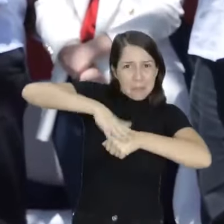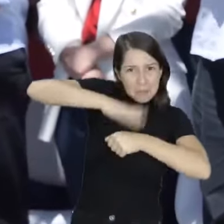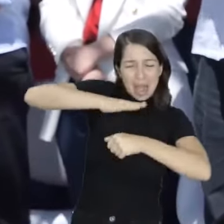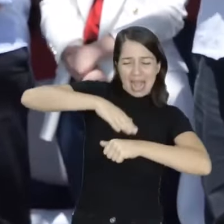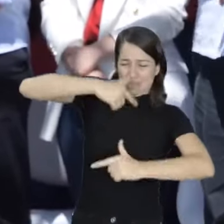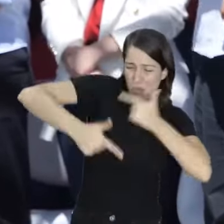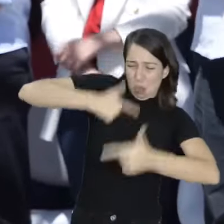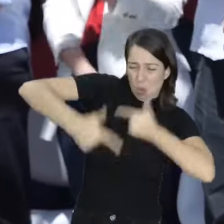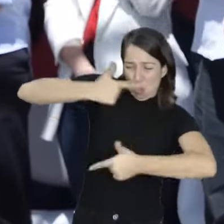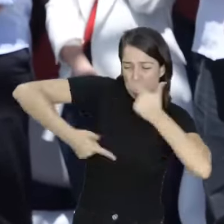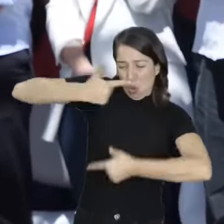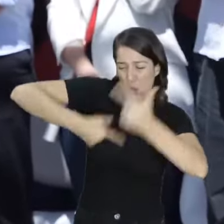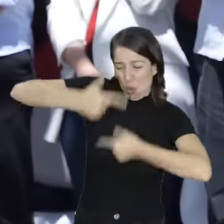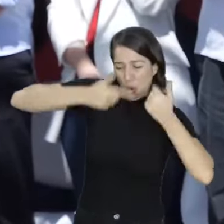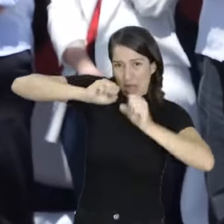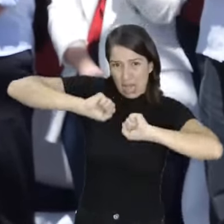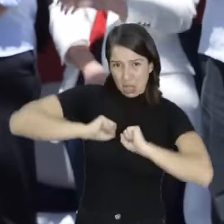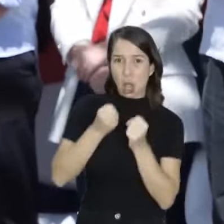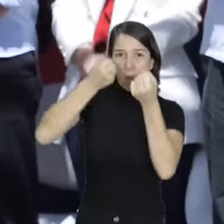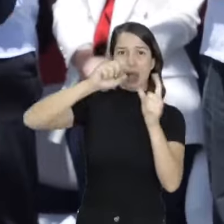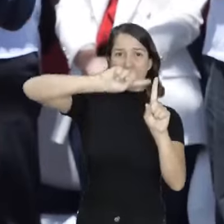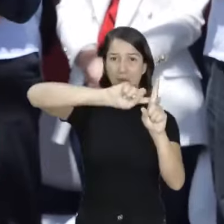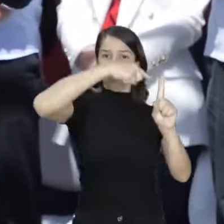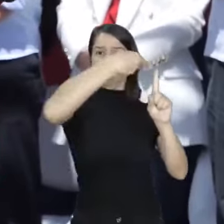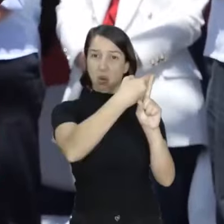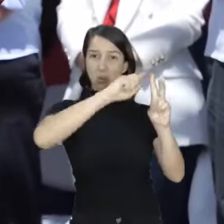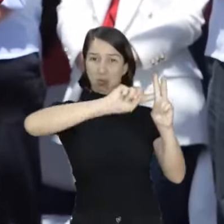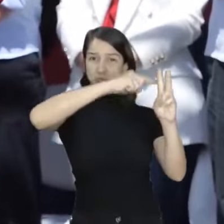como traidor. Não cumpriu o que falou.